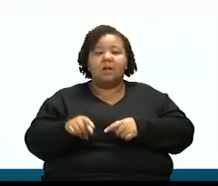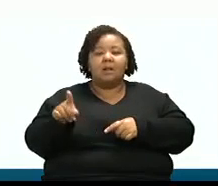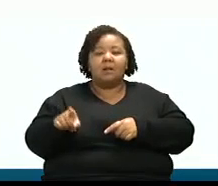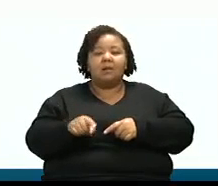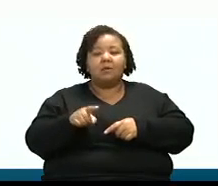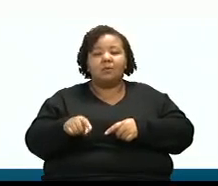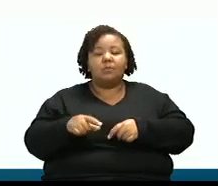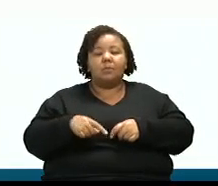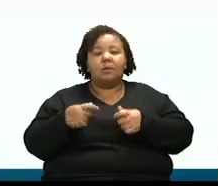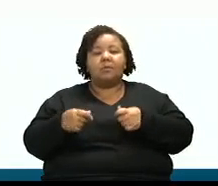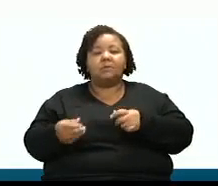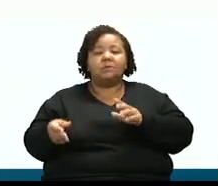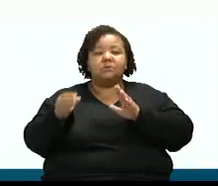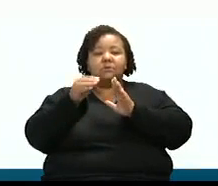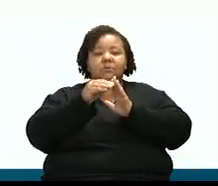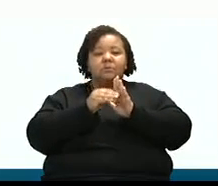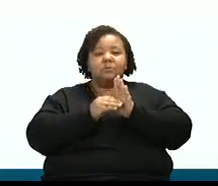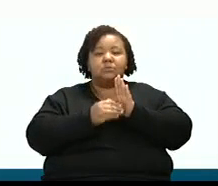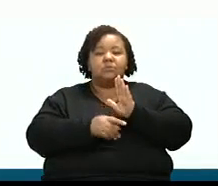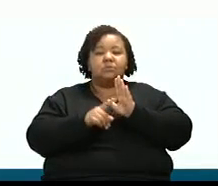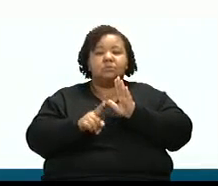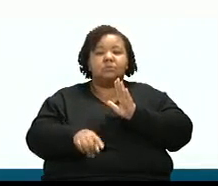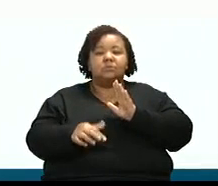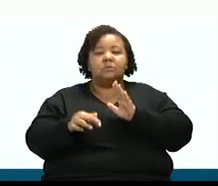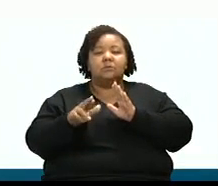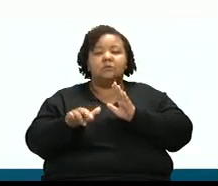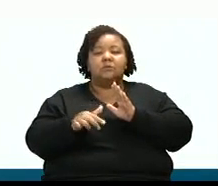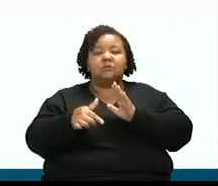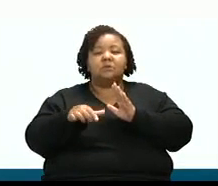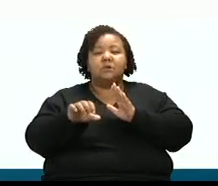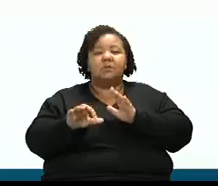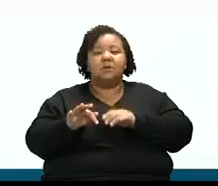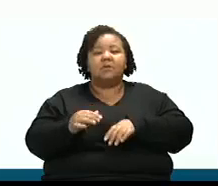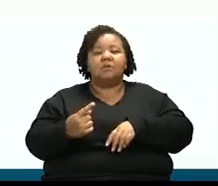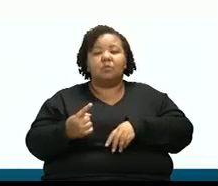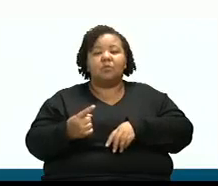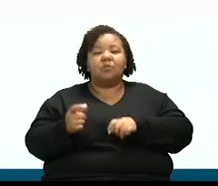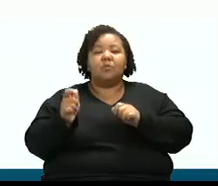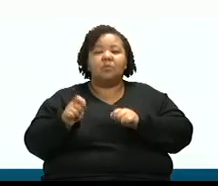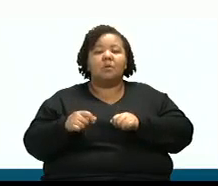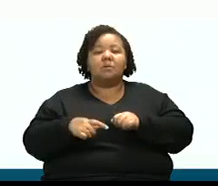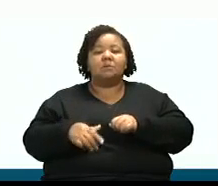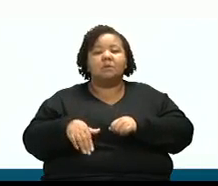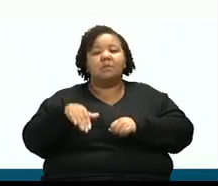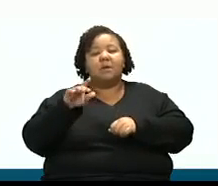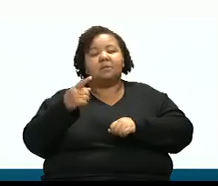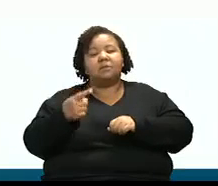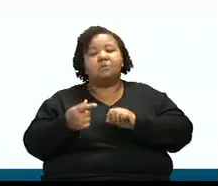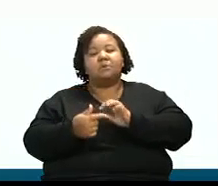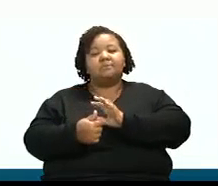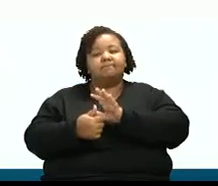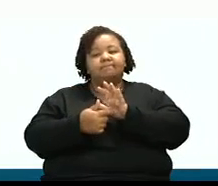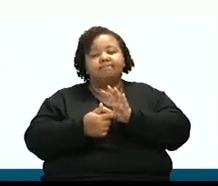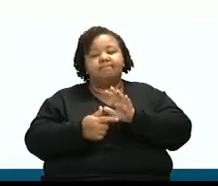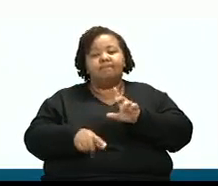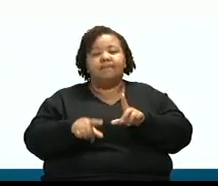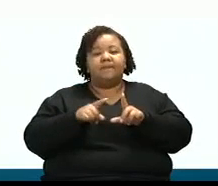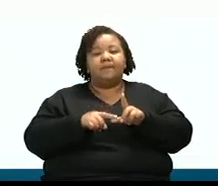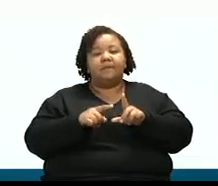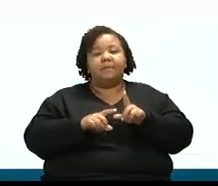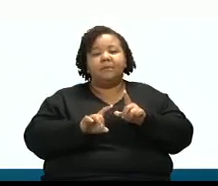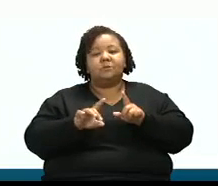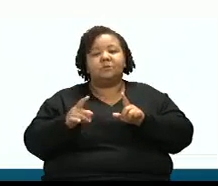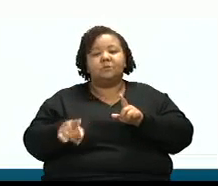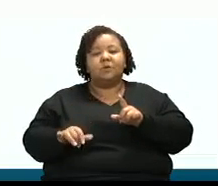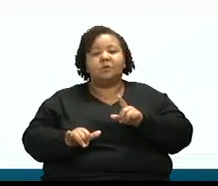que eu preciso acrescentar essa função f1 de y. Porque eu posso ter mais uma expressão que depende somente